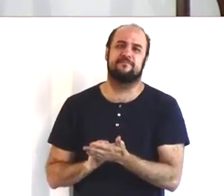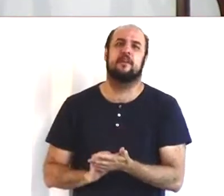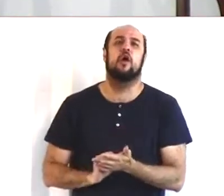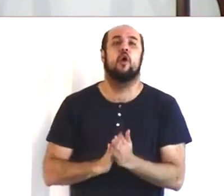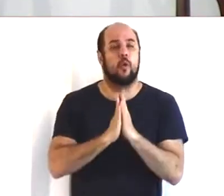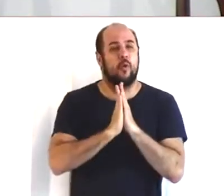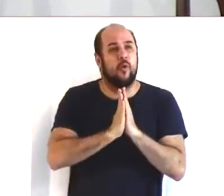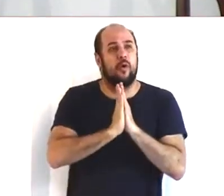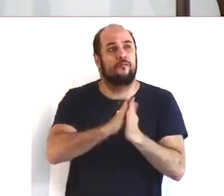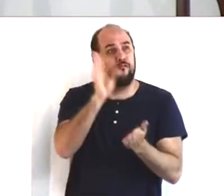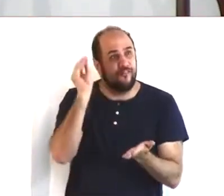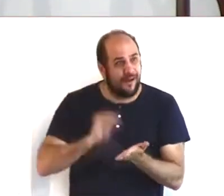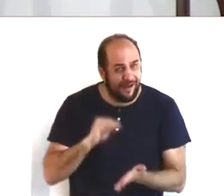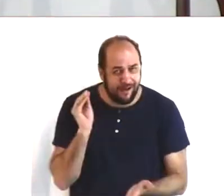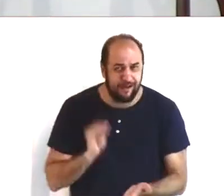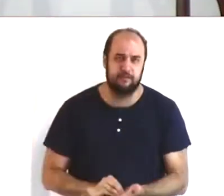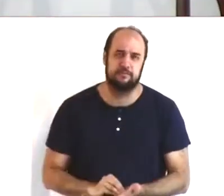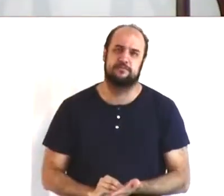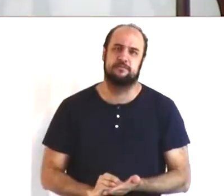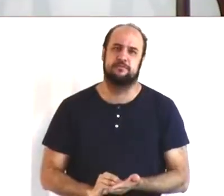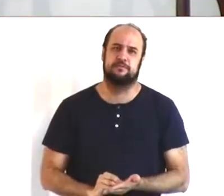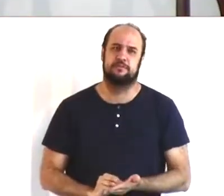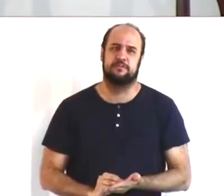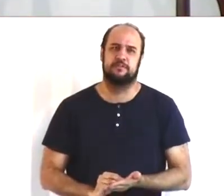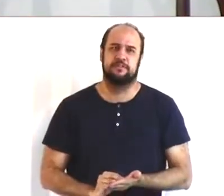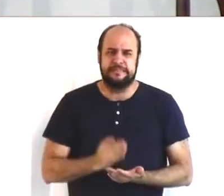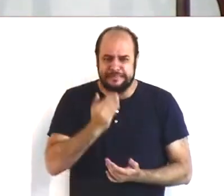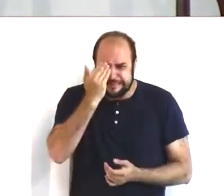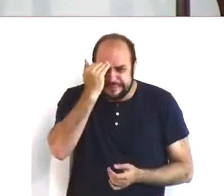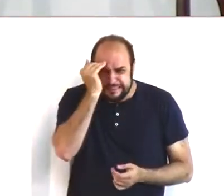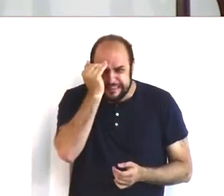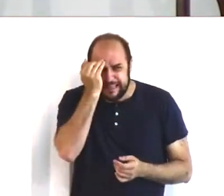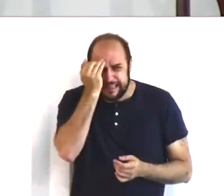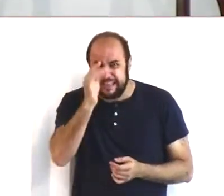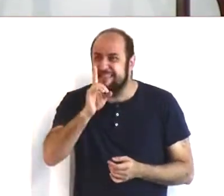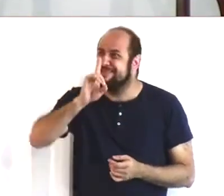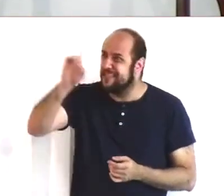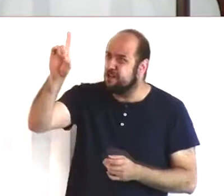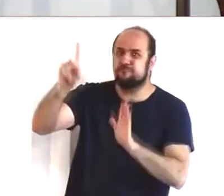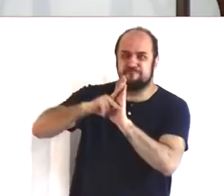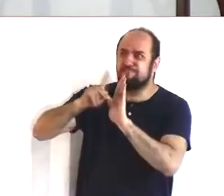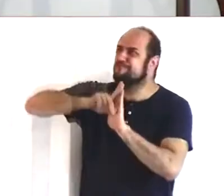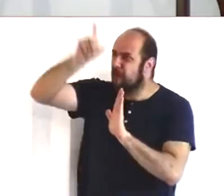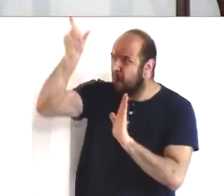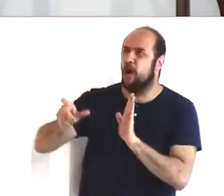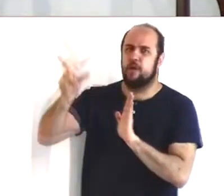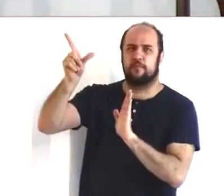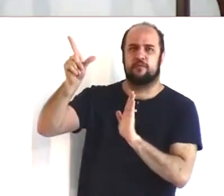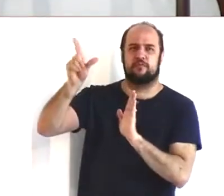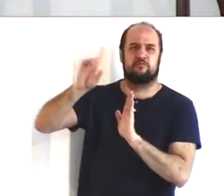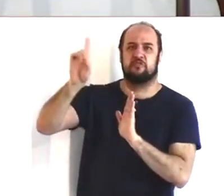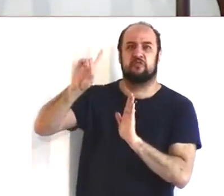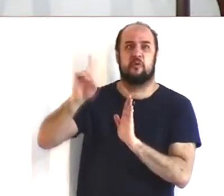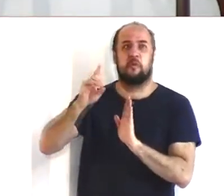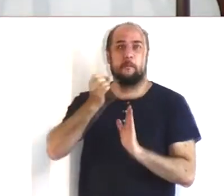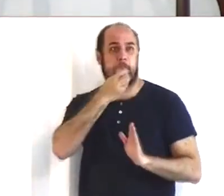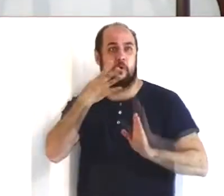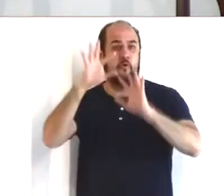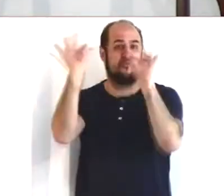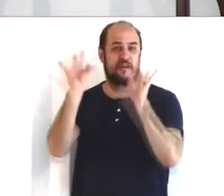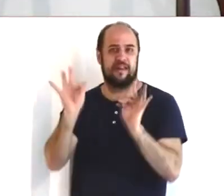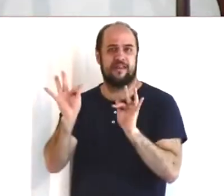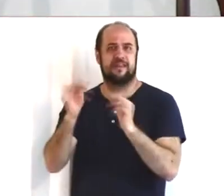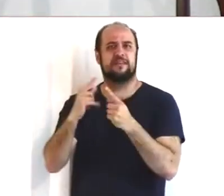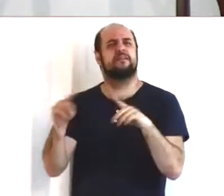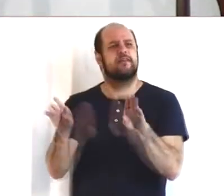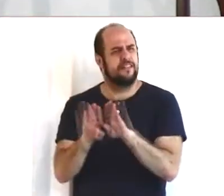Tiago, na dificuldade que se tem em compreender que Deus é Deus. Que Deus não é Deus só dos momentos bons, mas que Deus